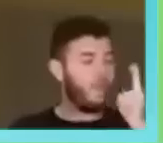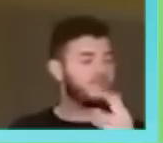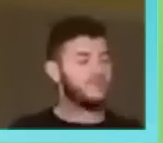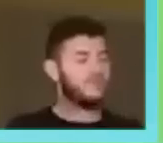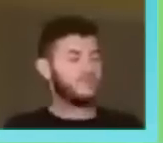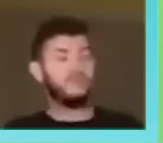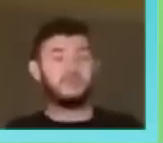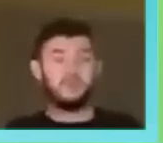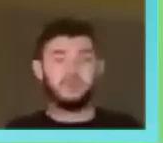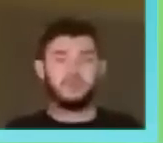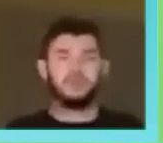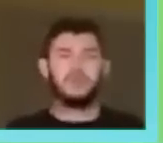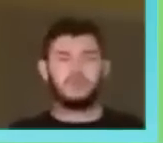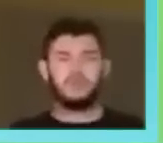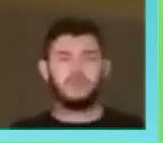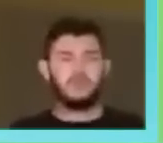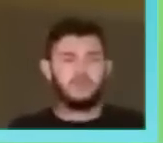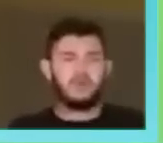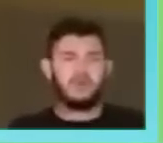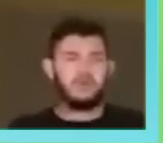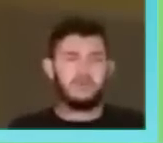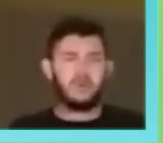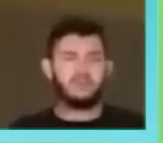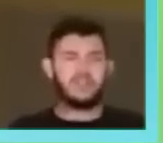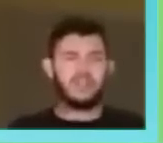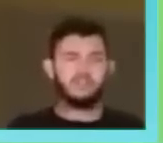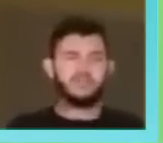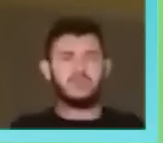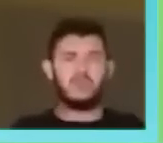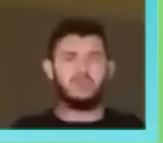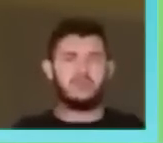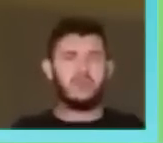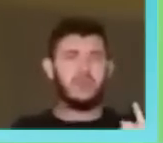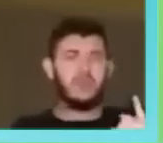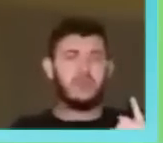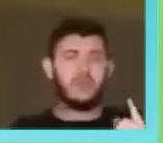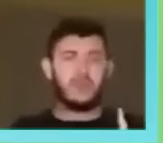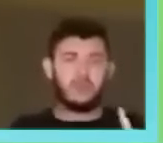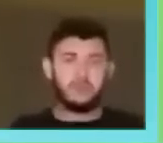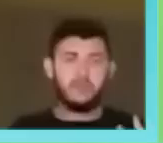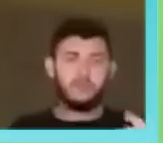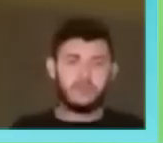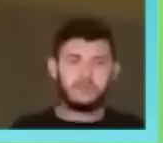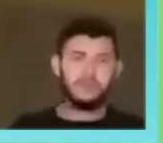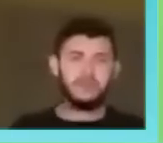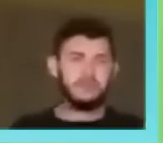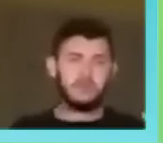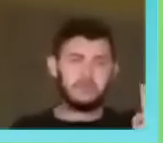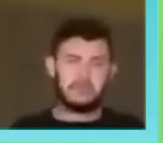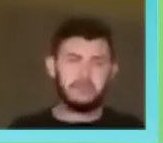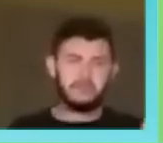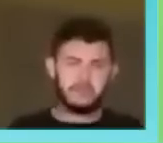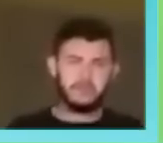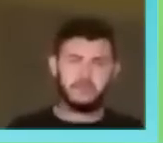reais, porque não podem dar 1.200, 1.300, 1.400 em duas vezes para os aposentados e pensionistas?